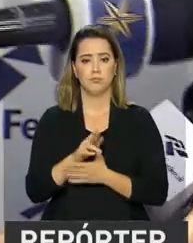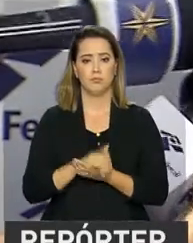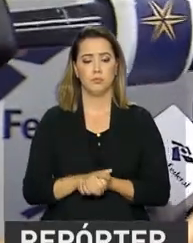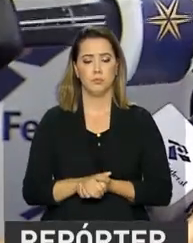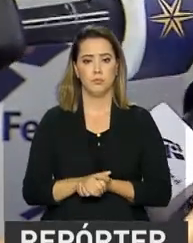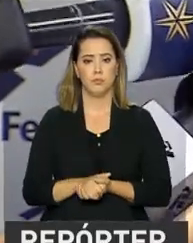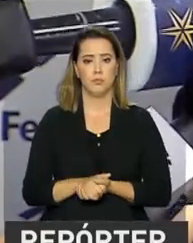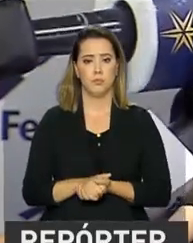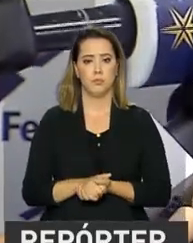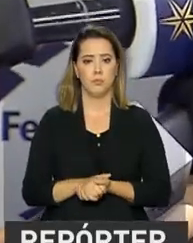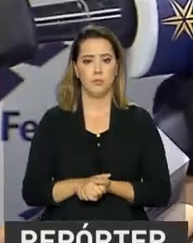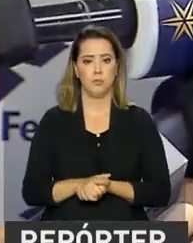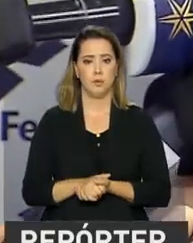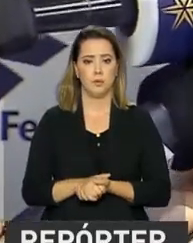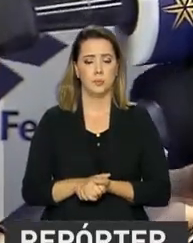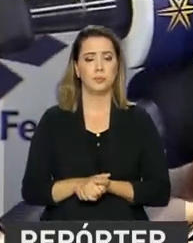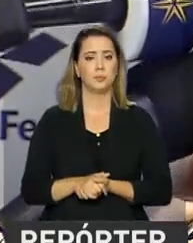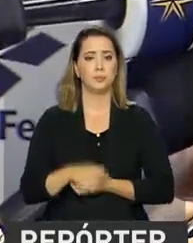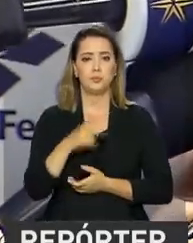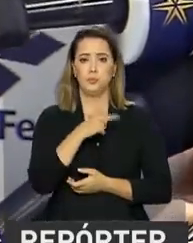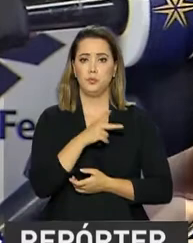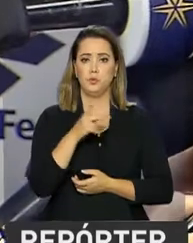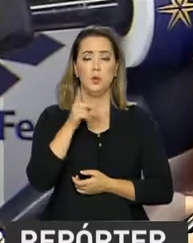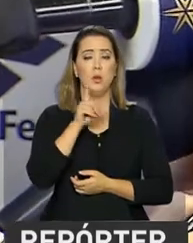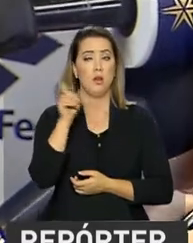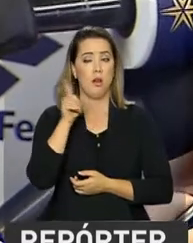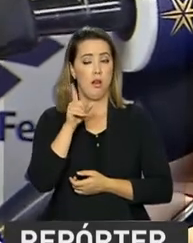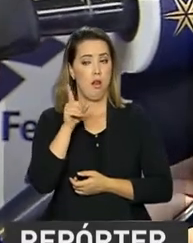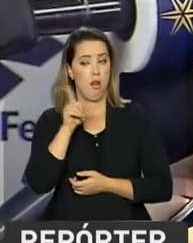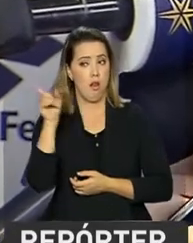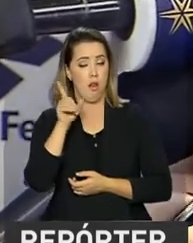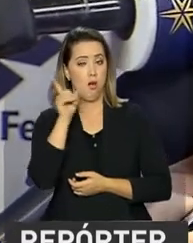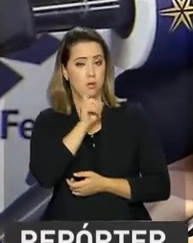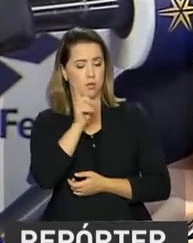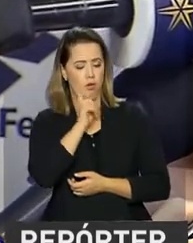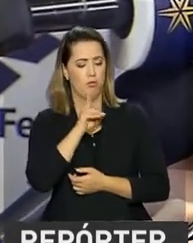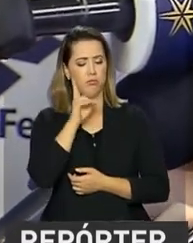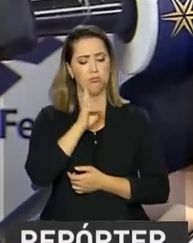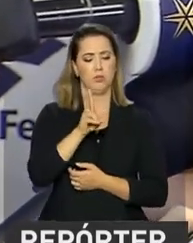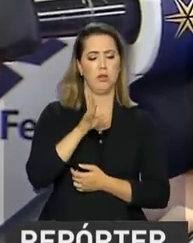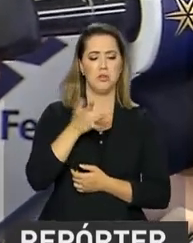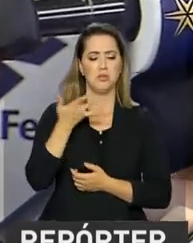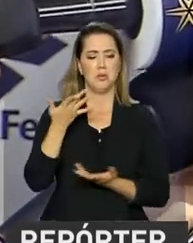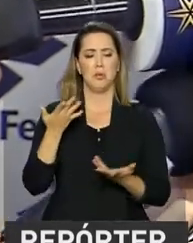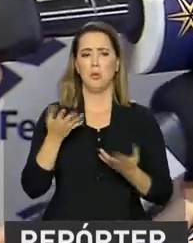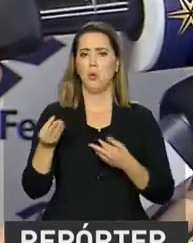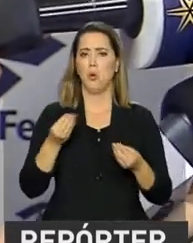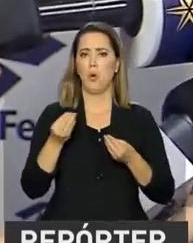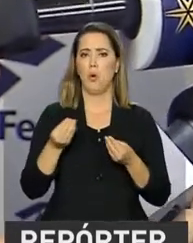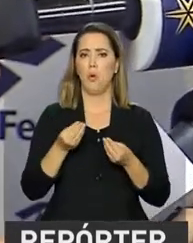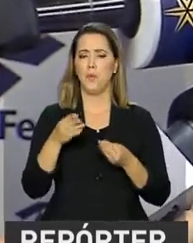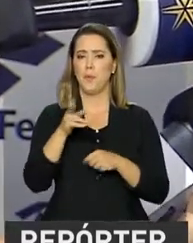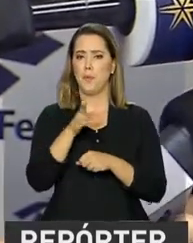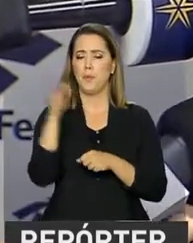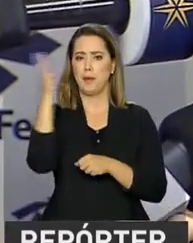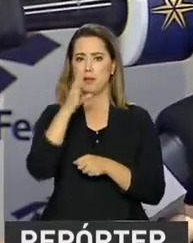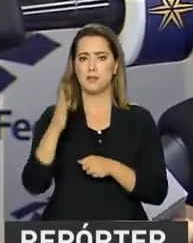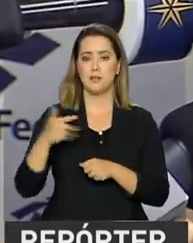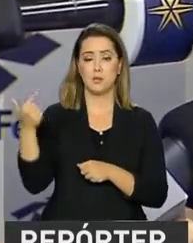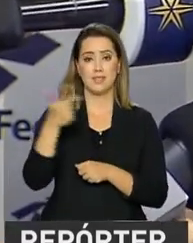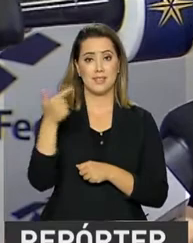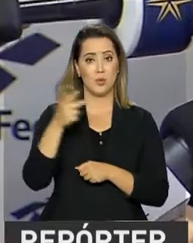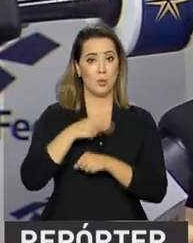até dos americanos os brasileiros são os que embora sejam segundo nacionalidade que mais adquirem imóveis em